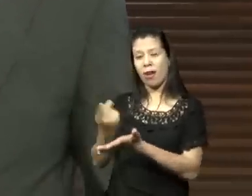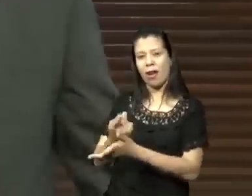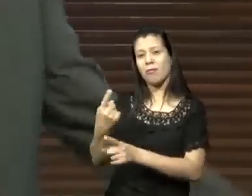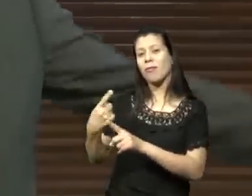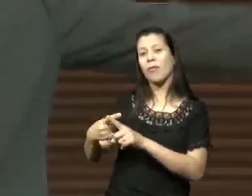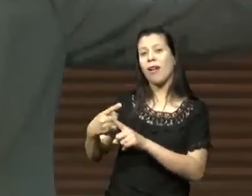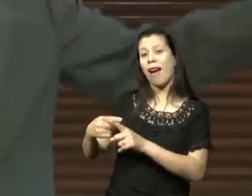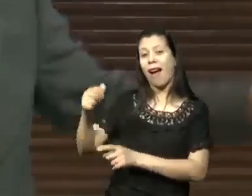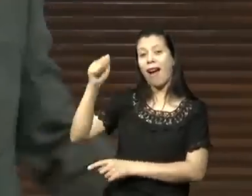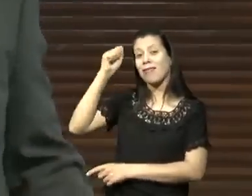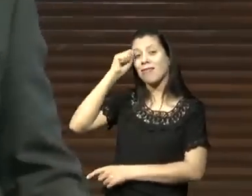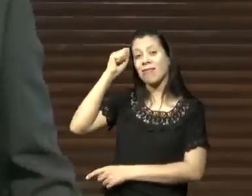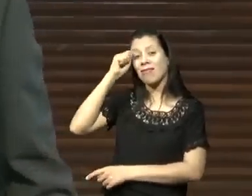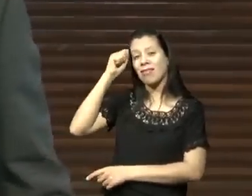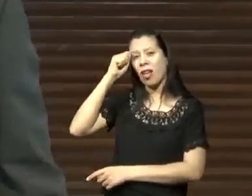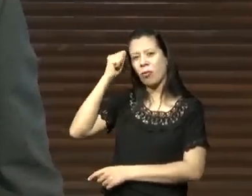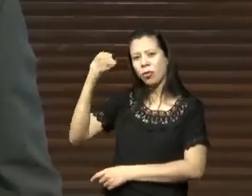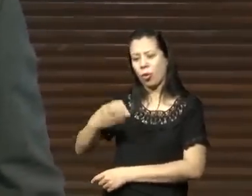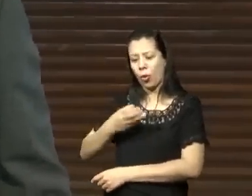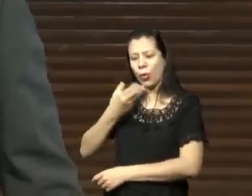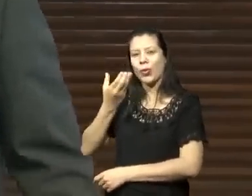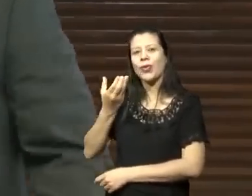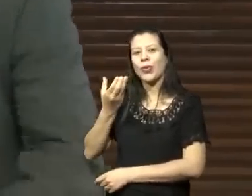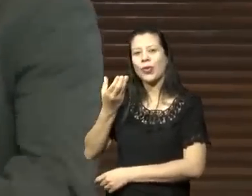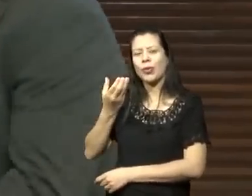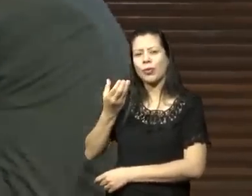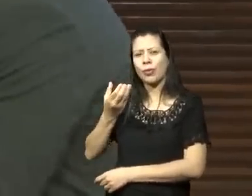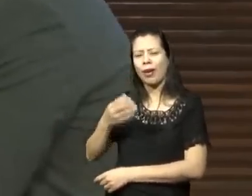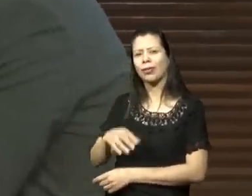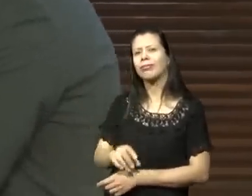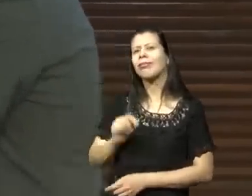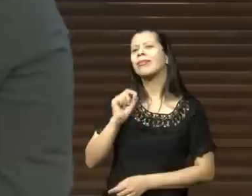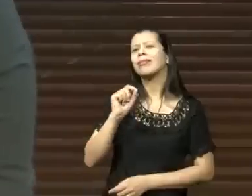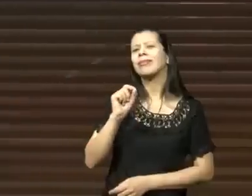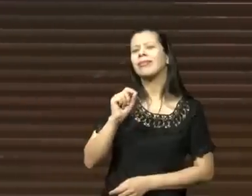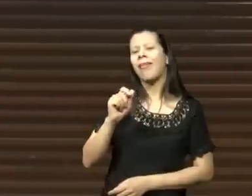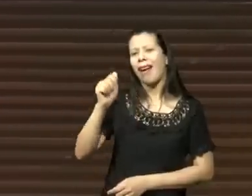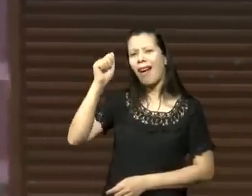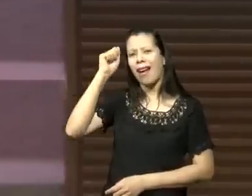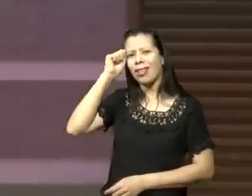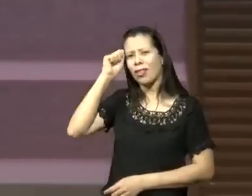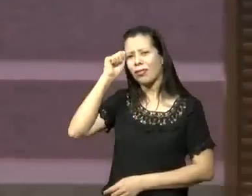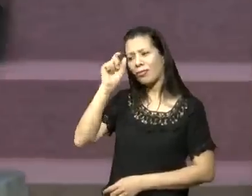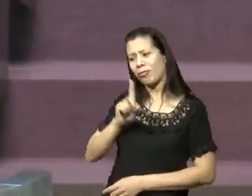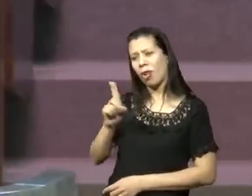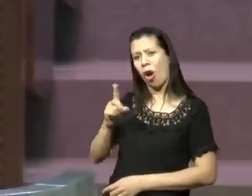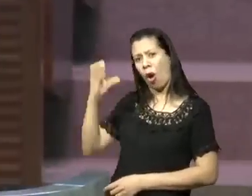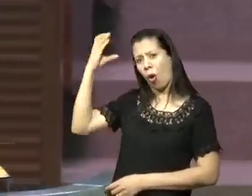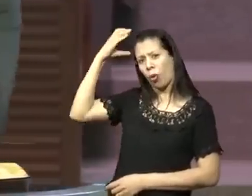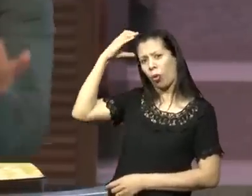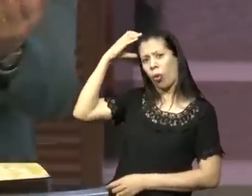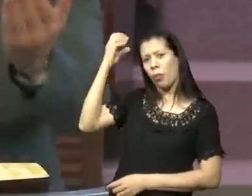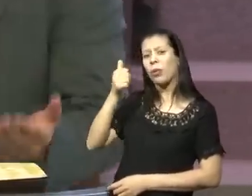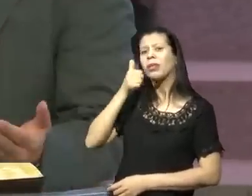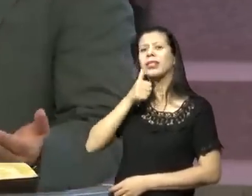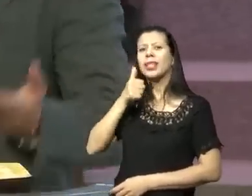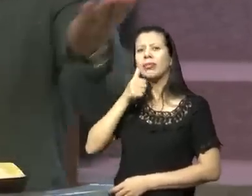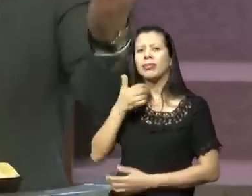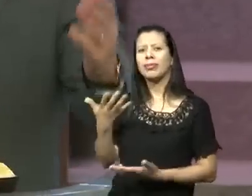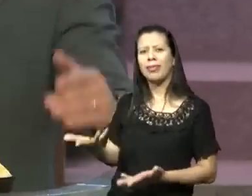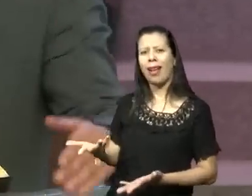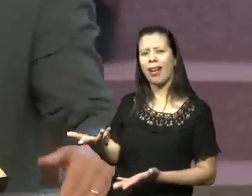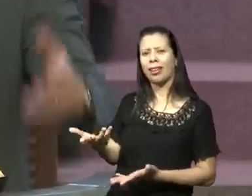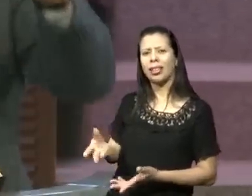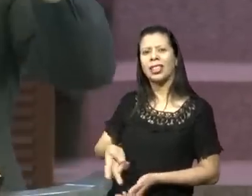Ah o fruto que tava aqui quer dizer Eva era uma benção de Deus aí Adão acusa O próprio Deus